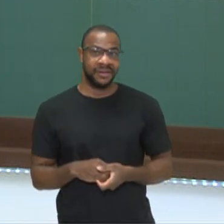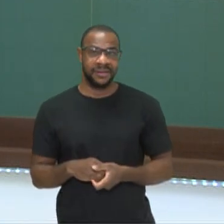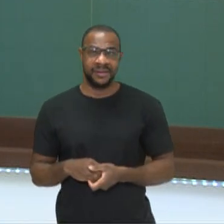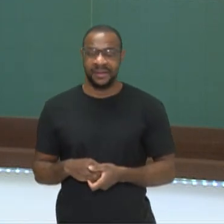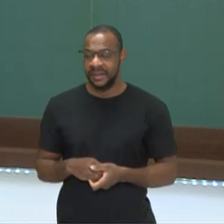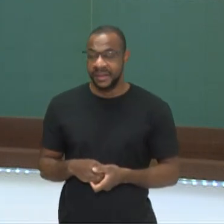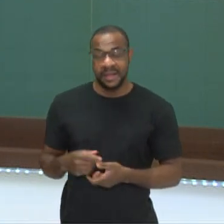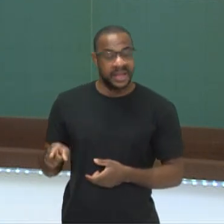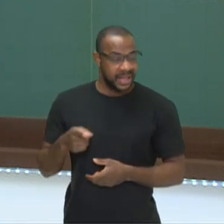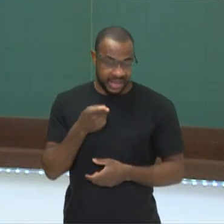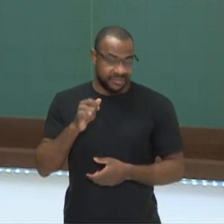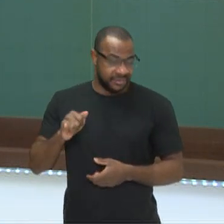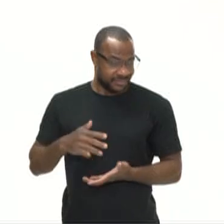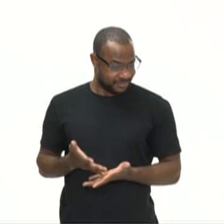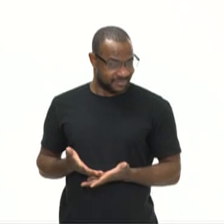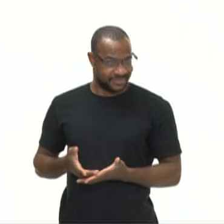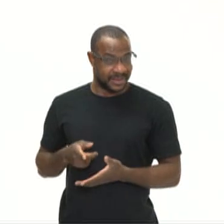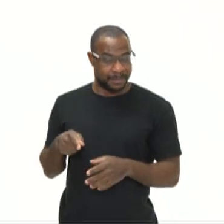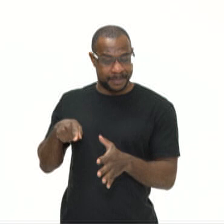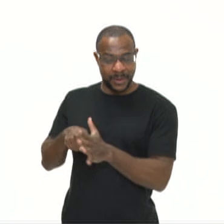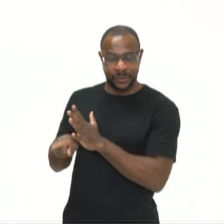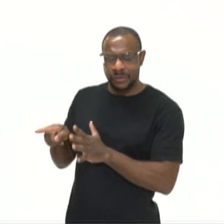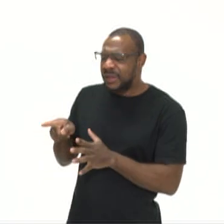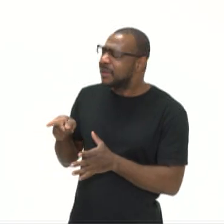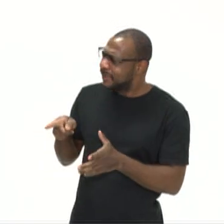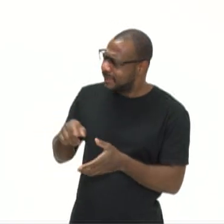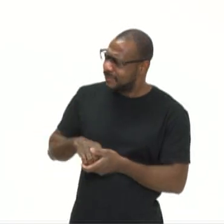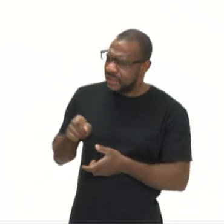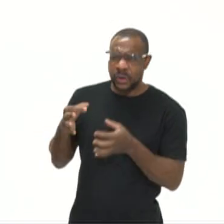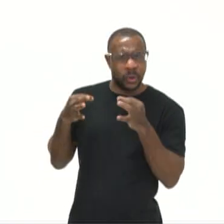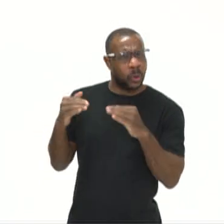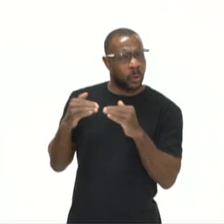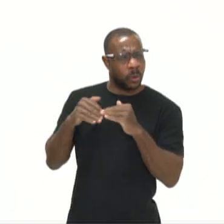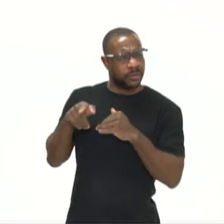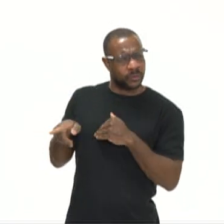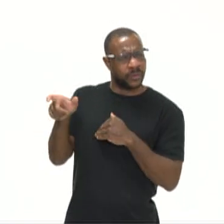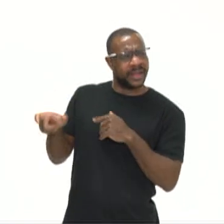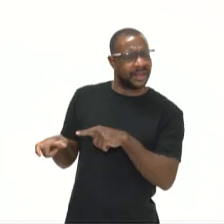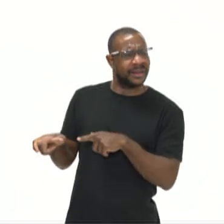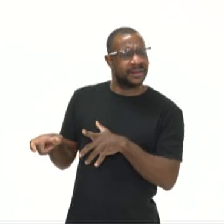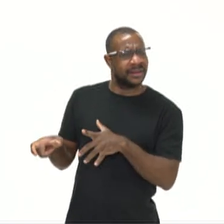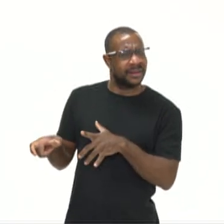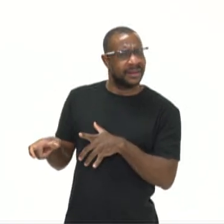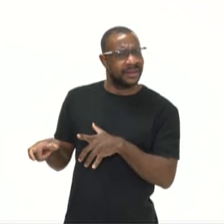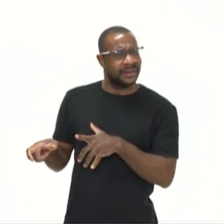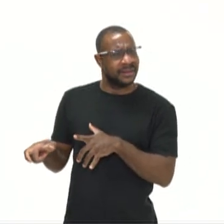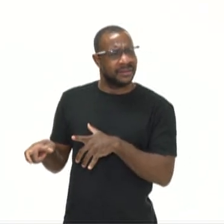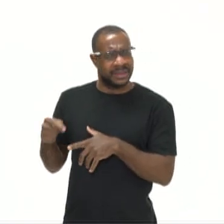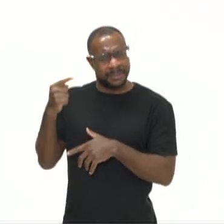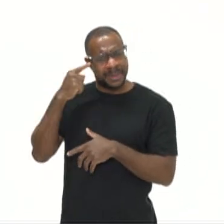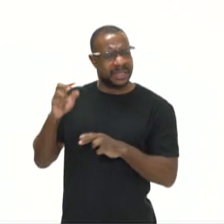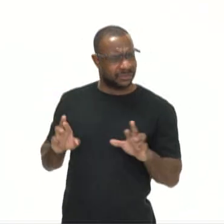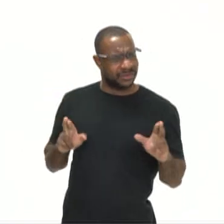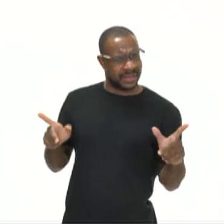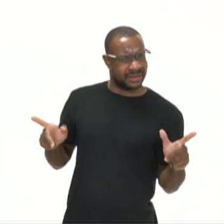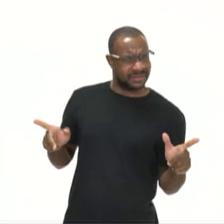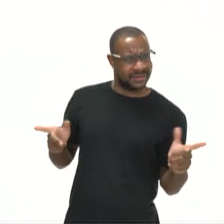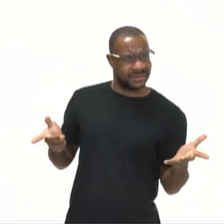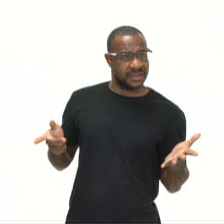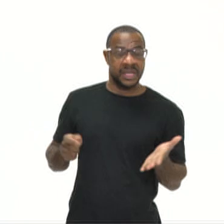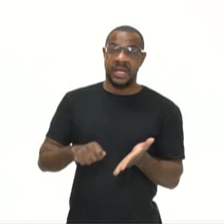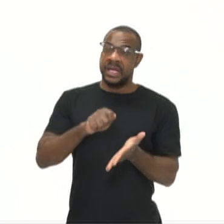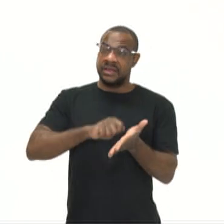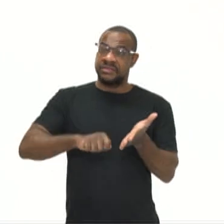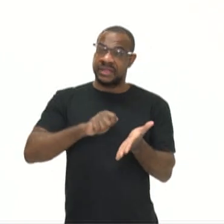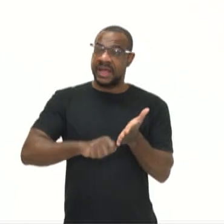sua família. Você concorda com essa afirmação ou discorda? Pensa diferente dela? Escreva um